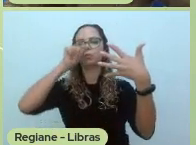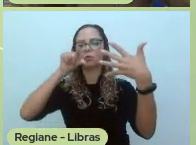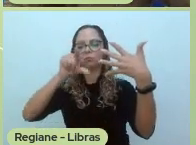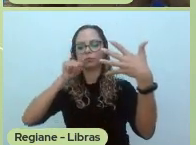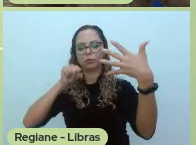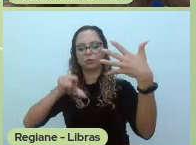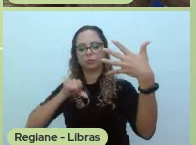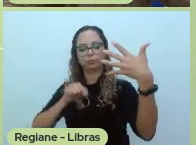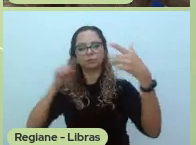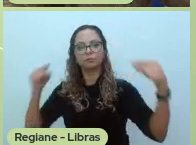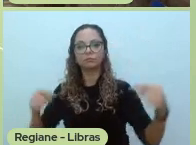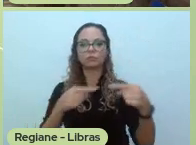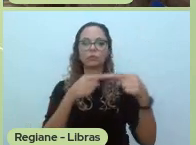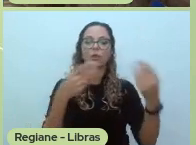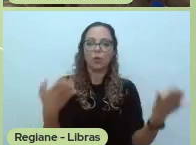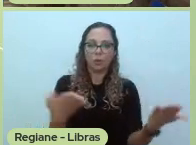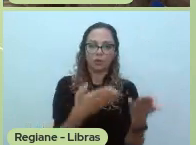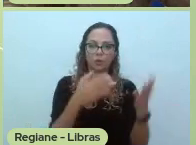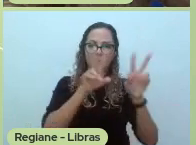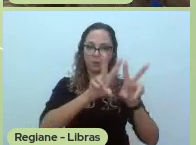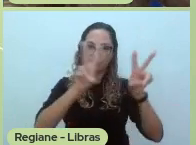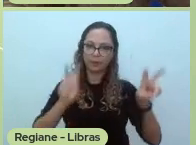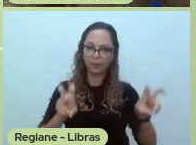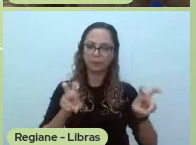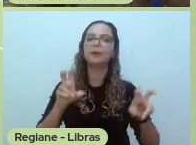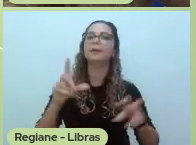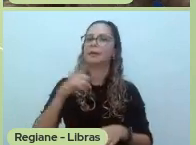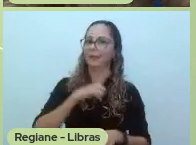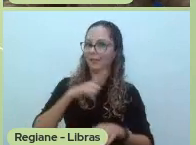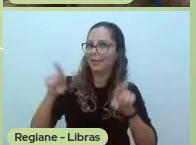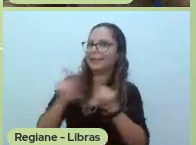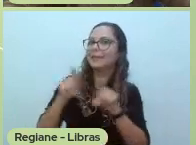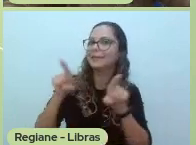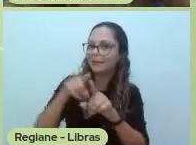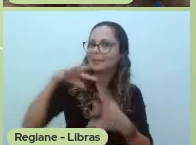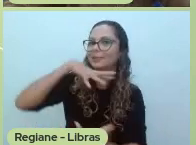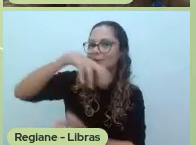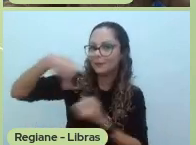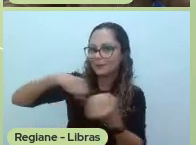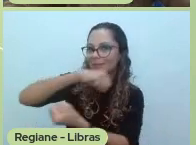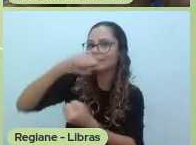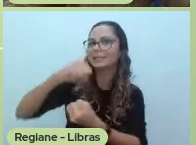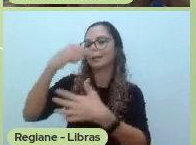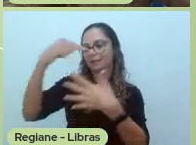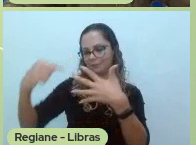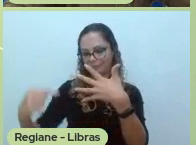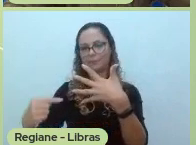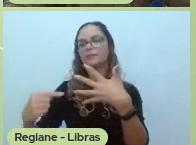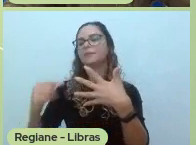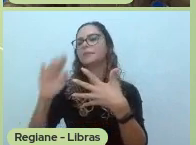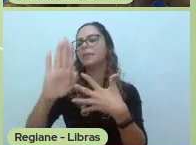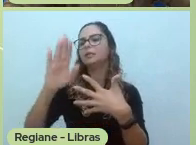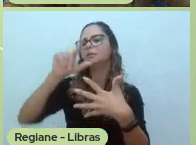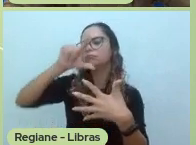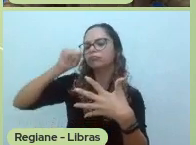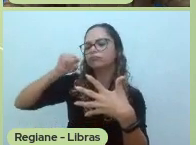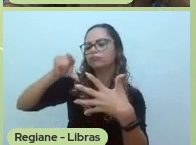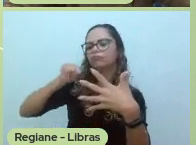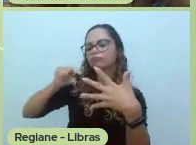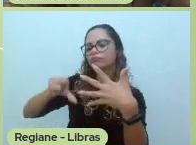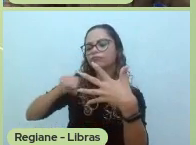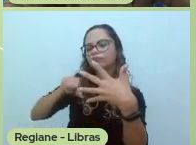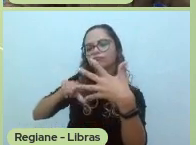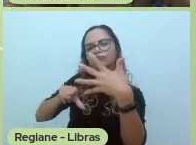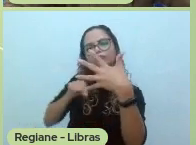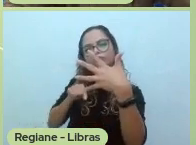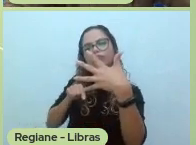pauta de hoje. Claro, nós temos também uma causa que é a sustentabilidade, mas eu vou tratar aqui daquelas que